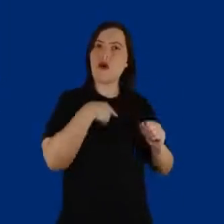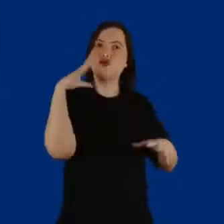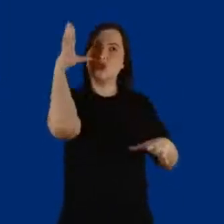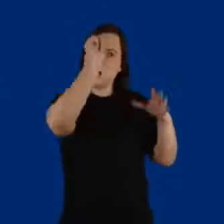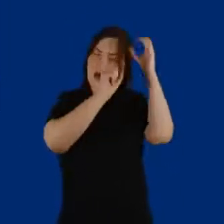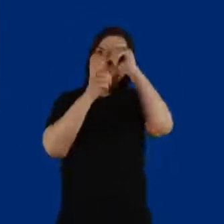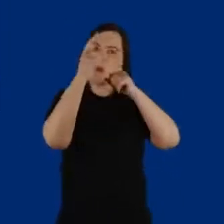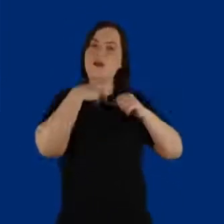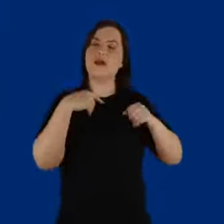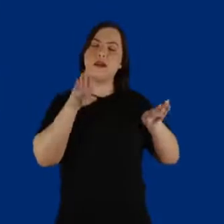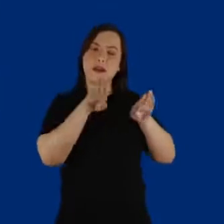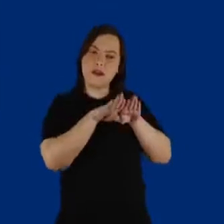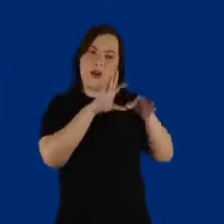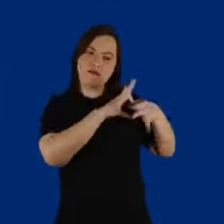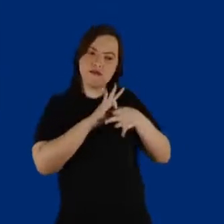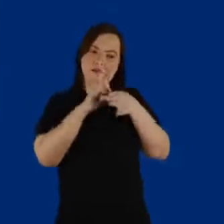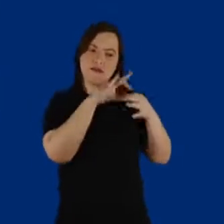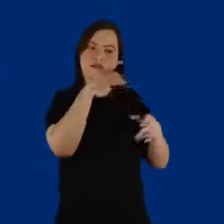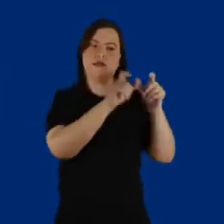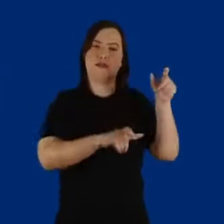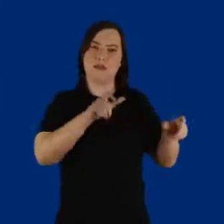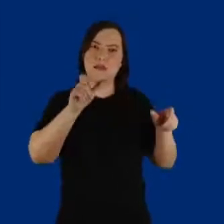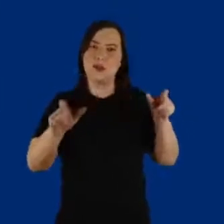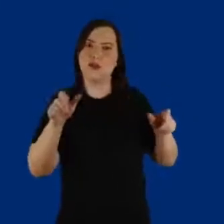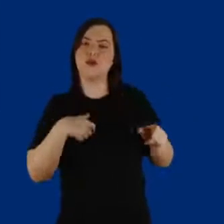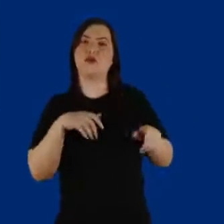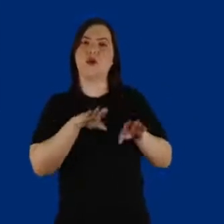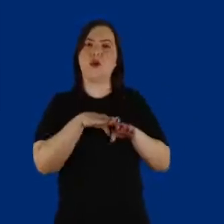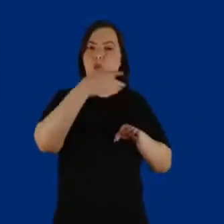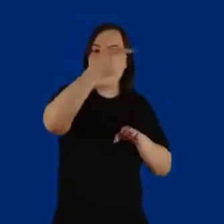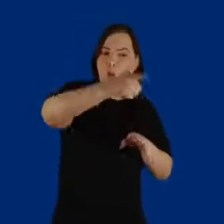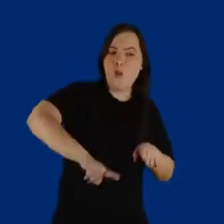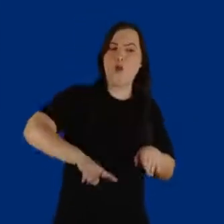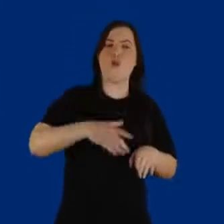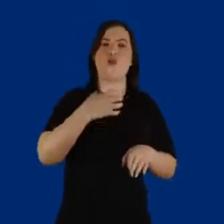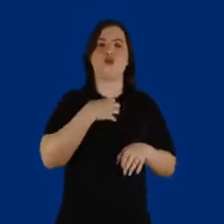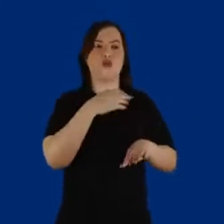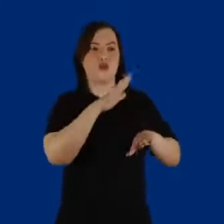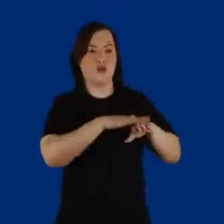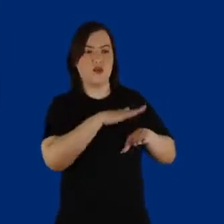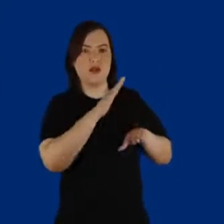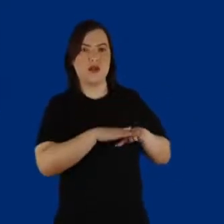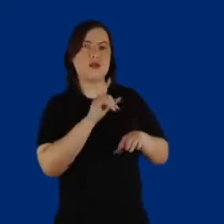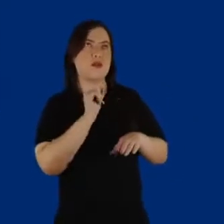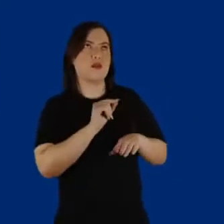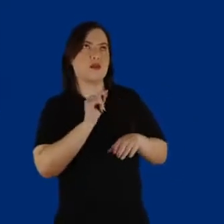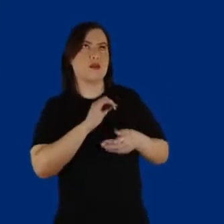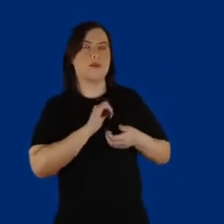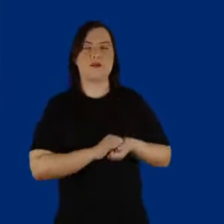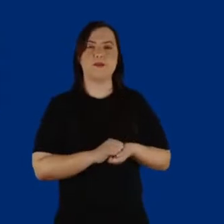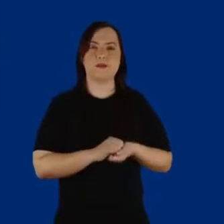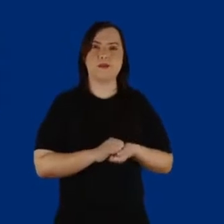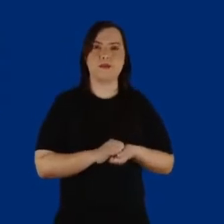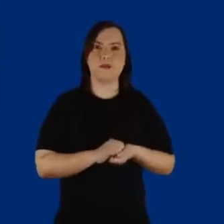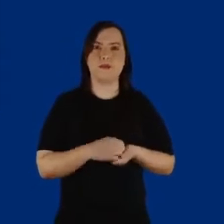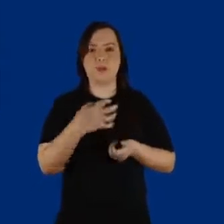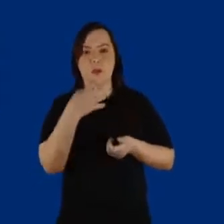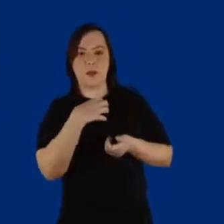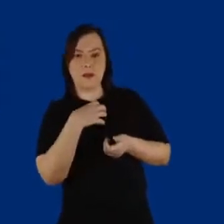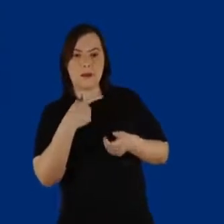a fazer uma sincronia com as pessoas. Há outras maneiras de fazer ou de ter um